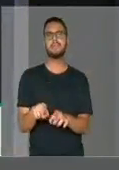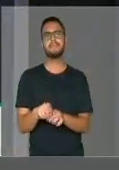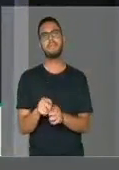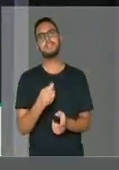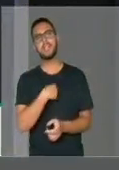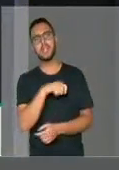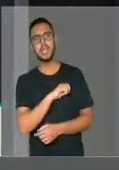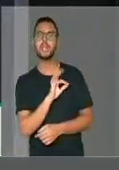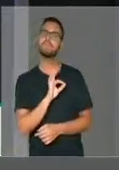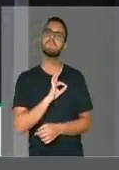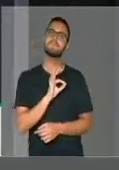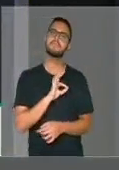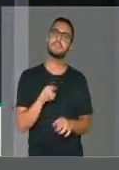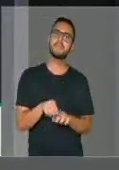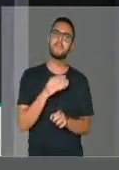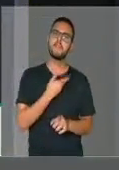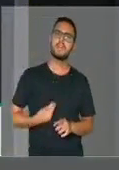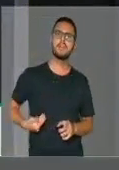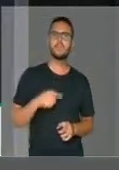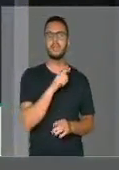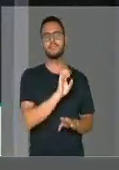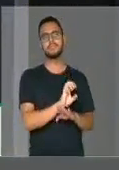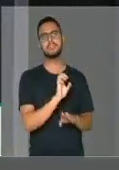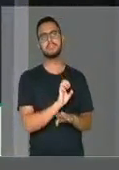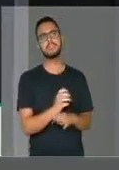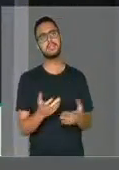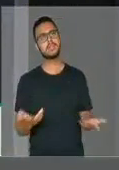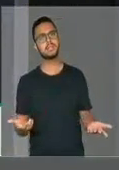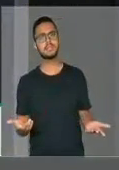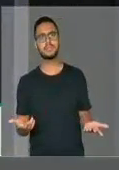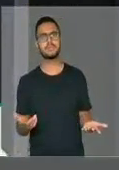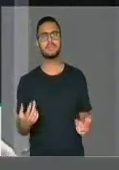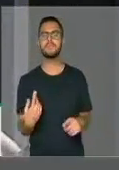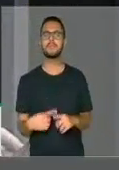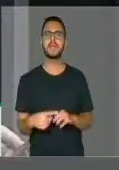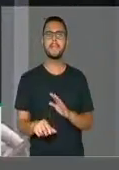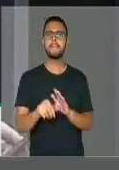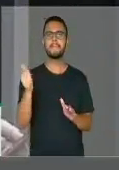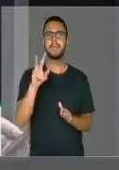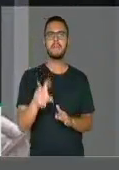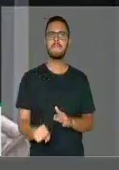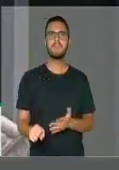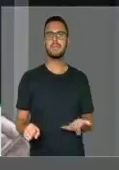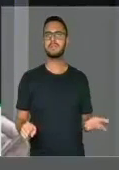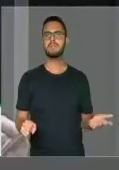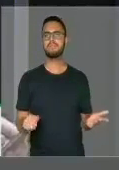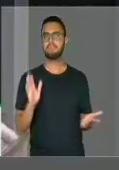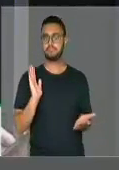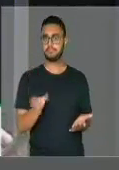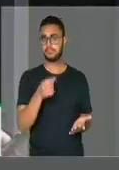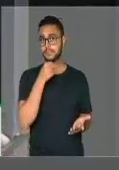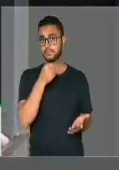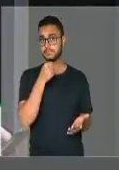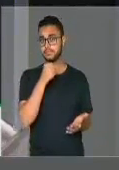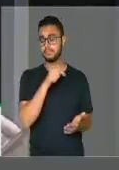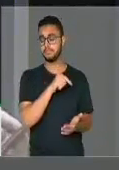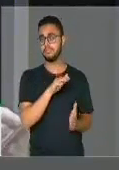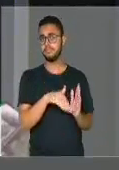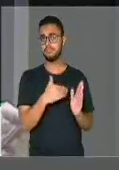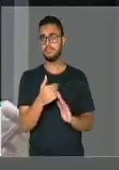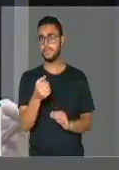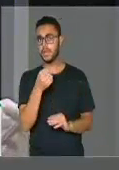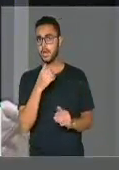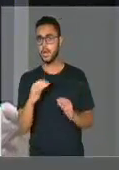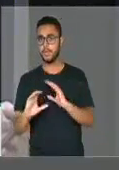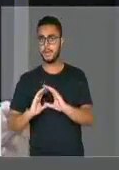Militar, do governador do estado, que pela primeira vez, senhor presidente, numa entrevista aos meios de comunicação do